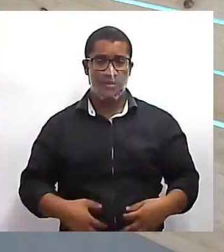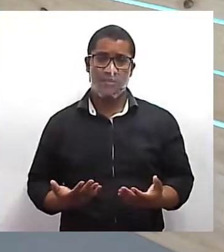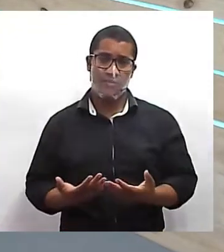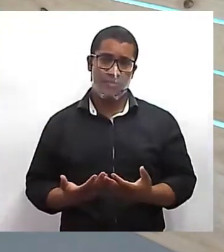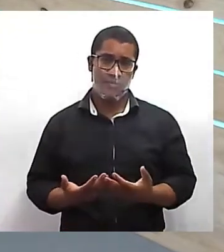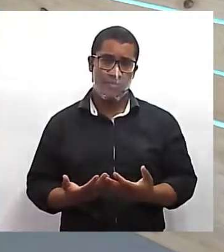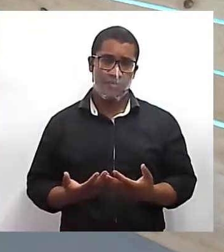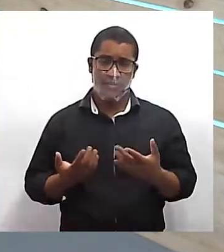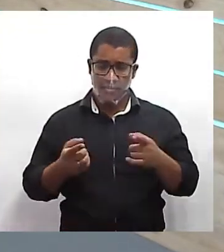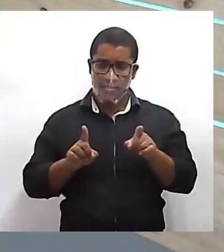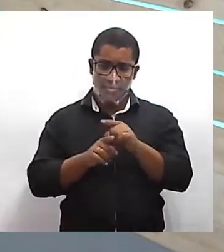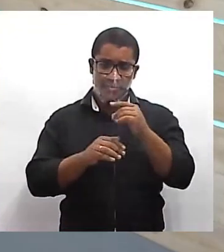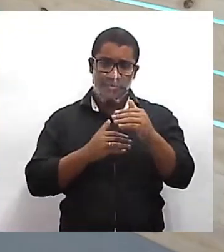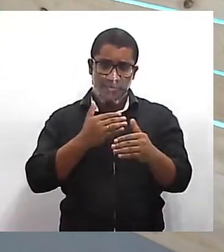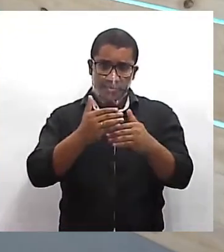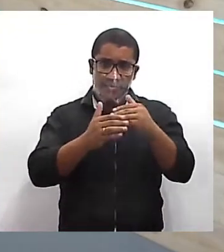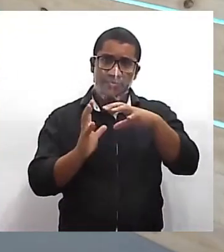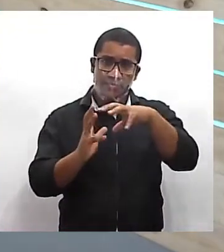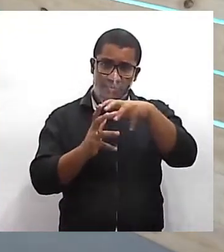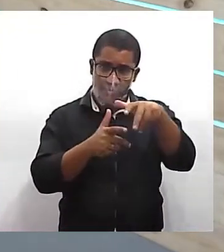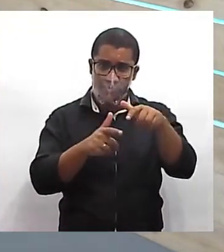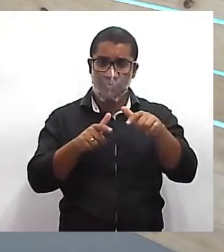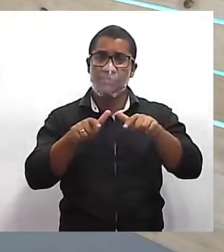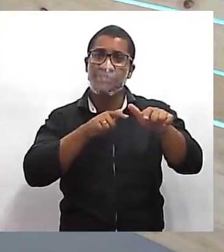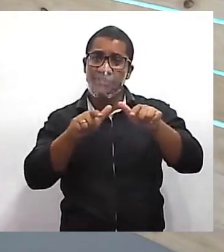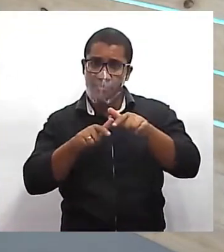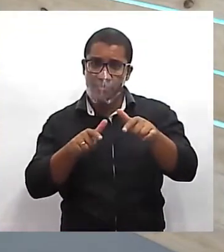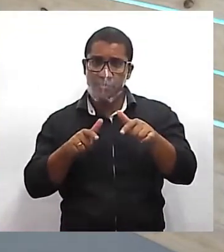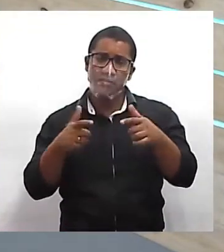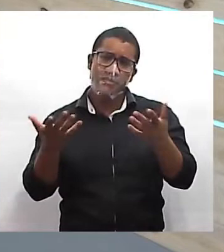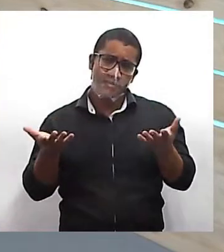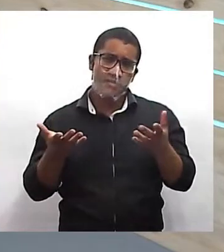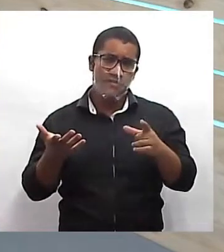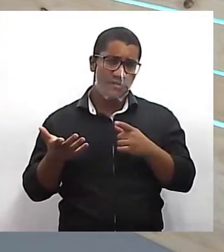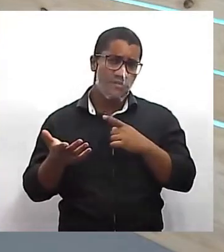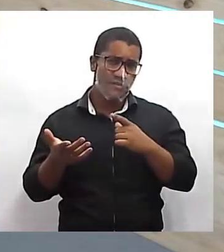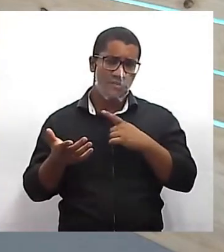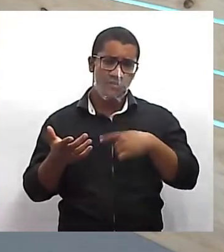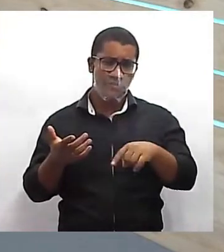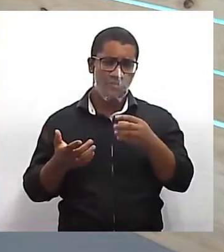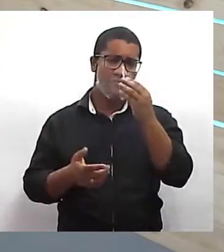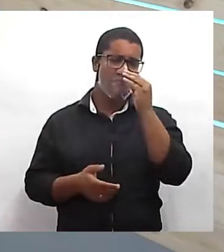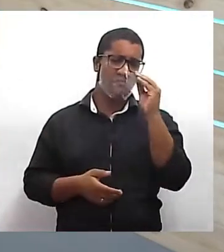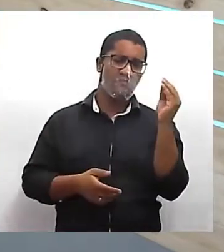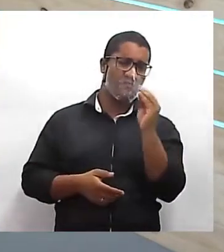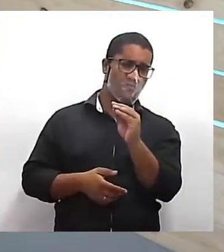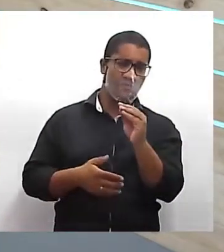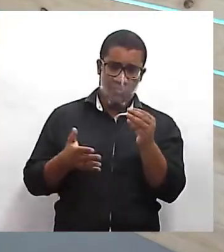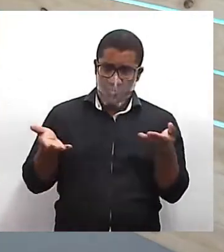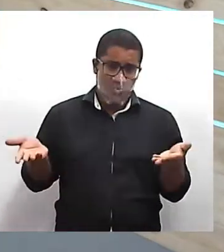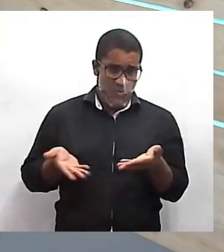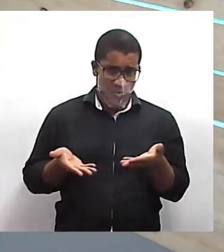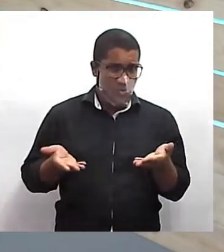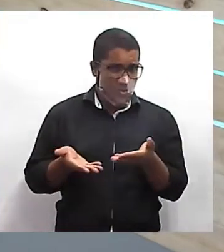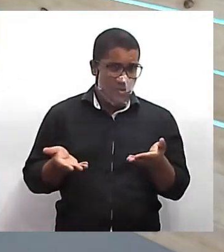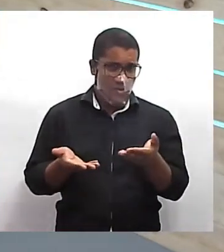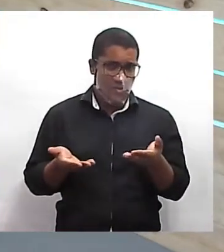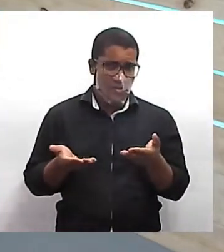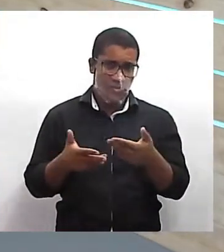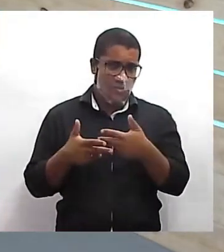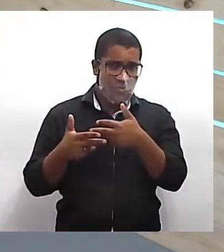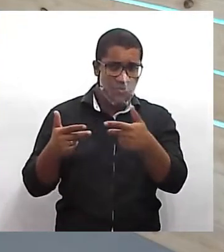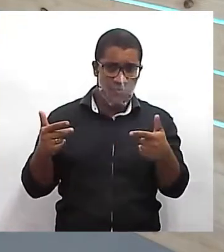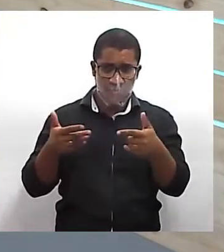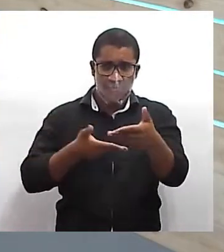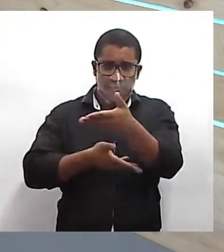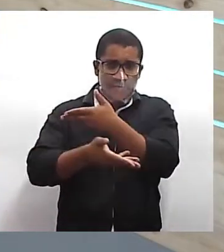dissociar os processos educativos do mundo do trabalho, assim como não é possível ignorar, especialmente nos dias de hoje, as